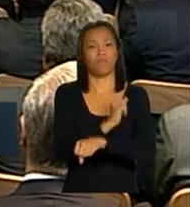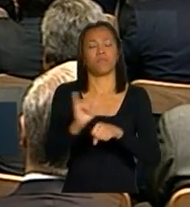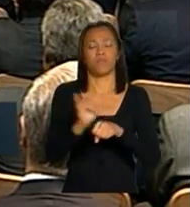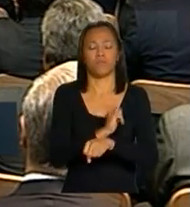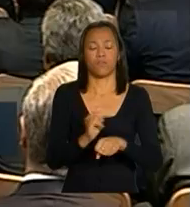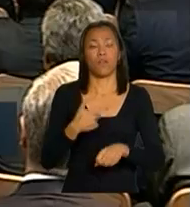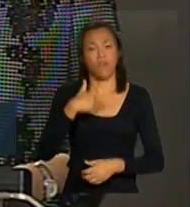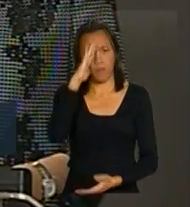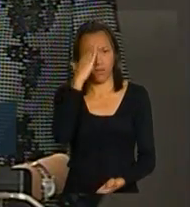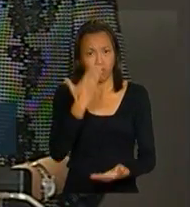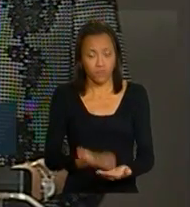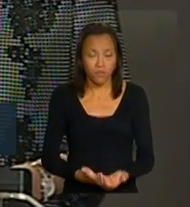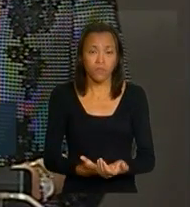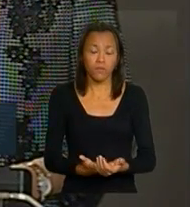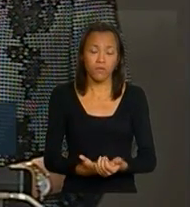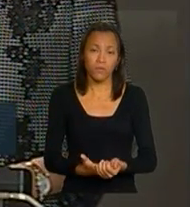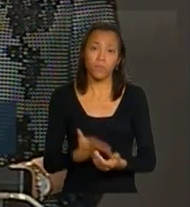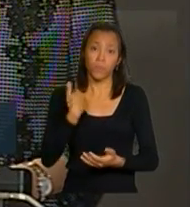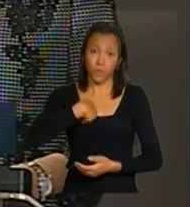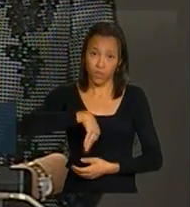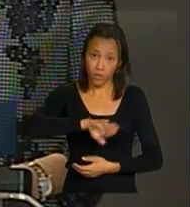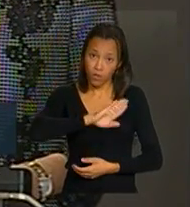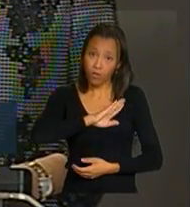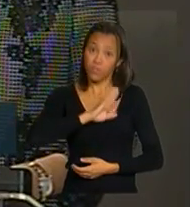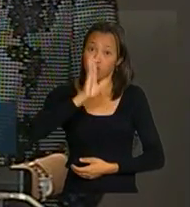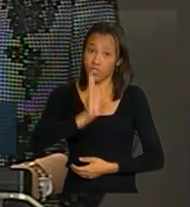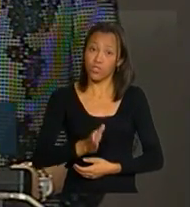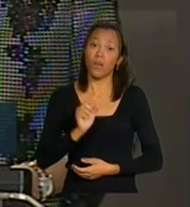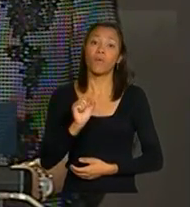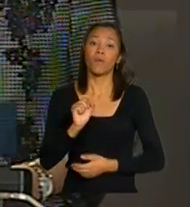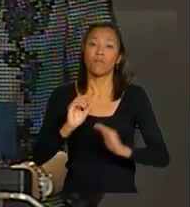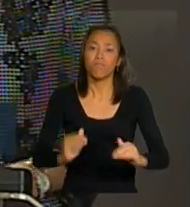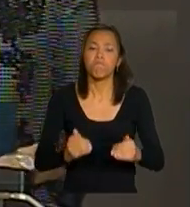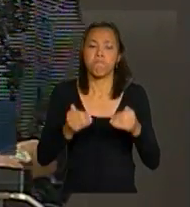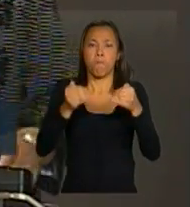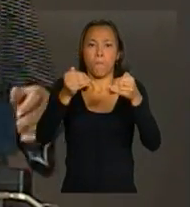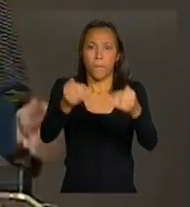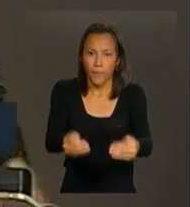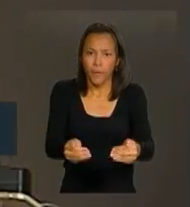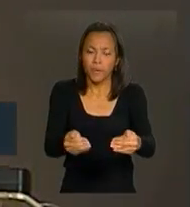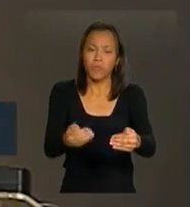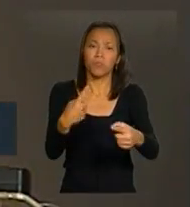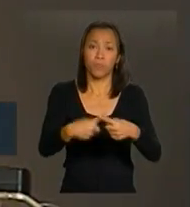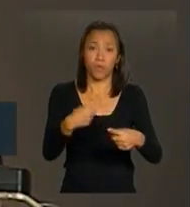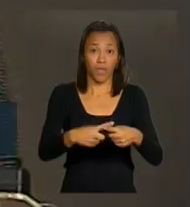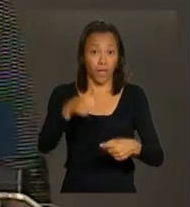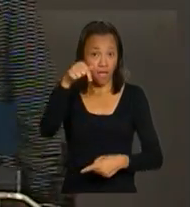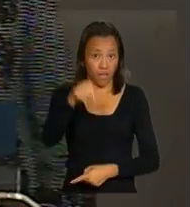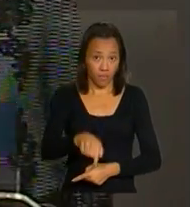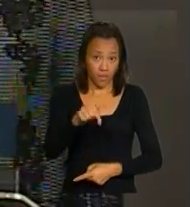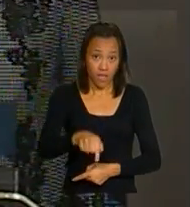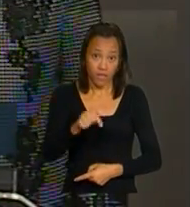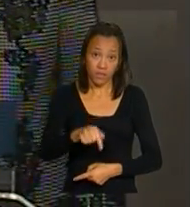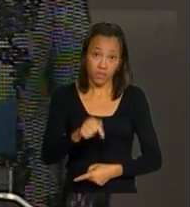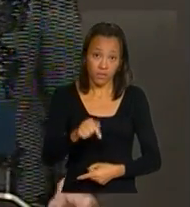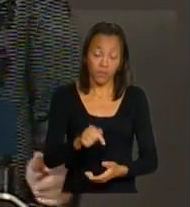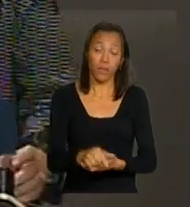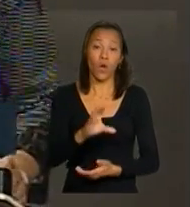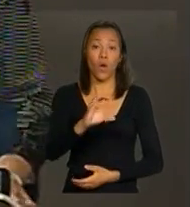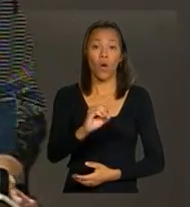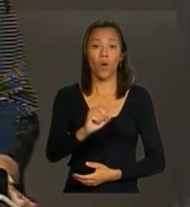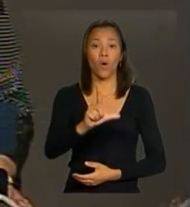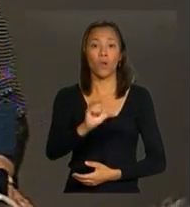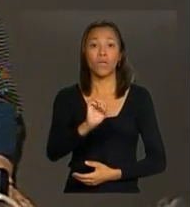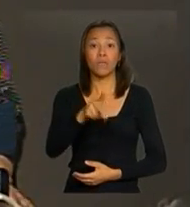Eu acredito que nós damos um passo também, porque, a partir dessa edição da Olimpíada, as